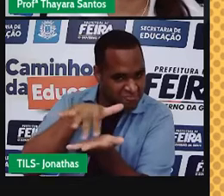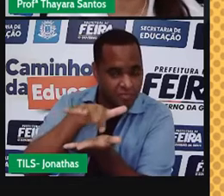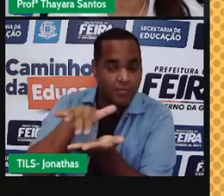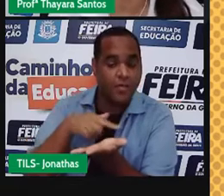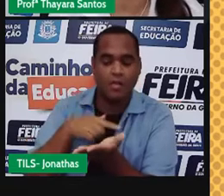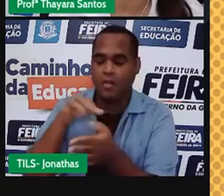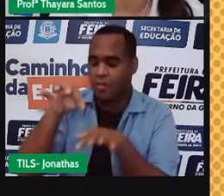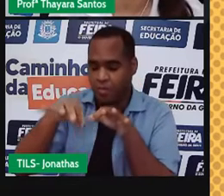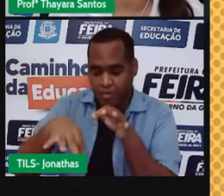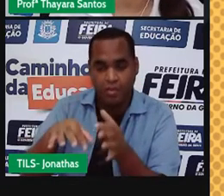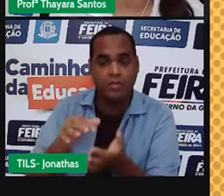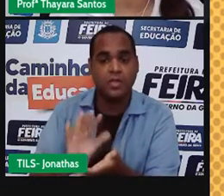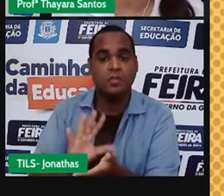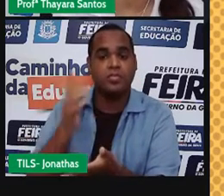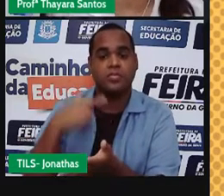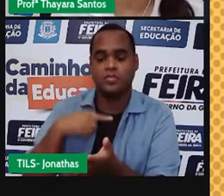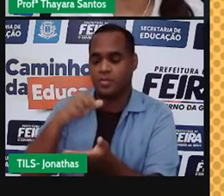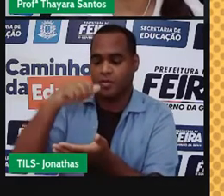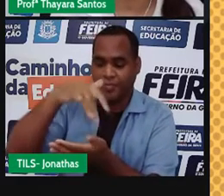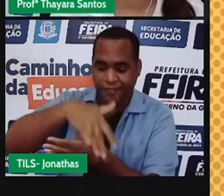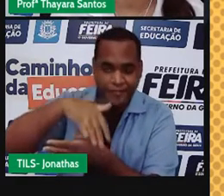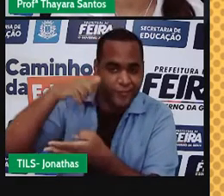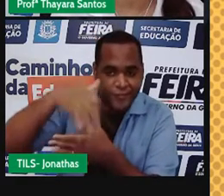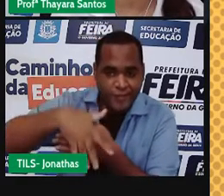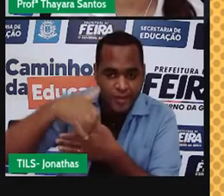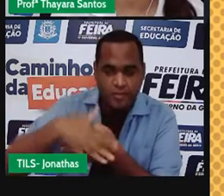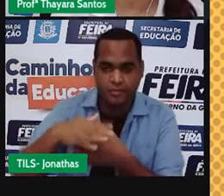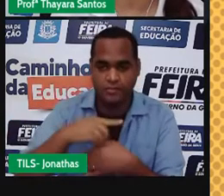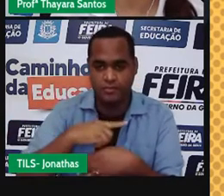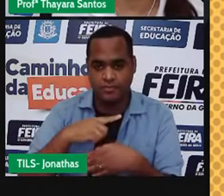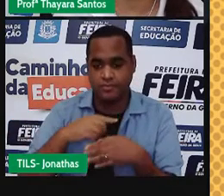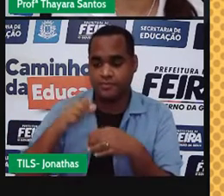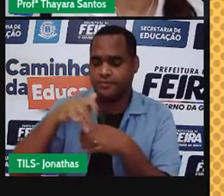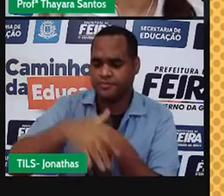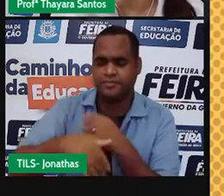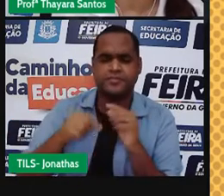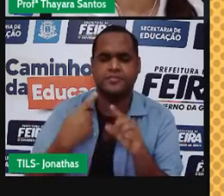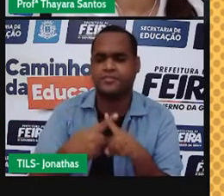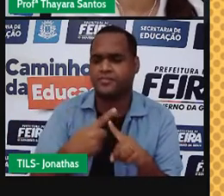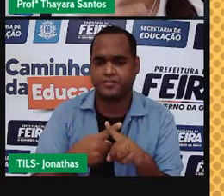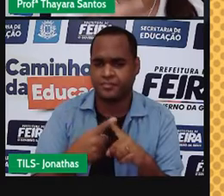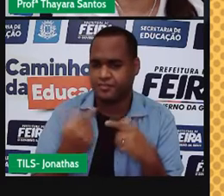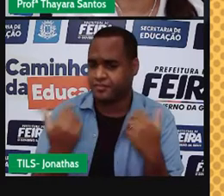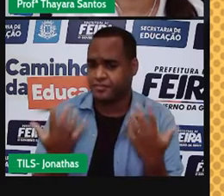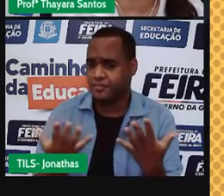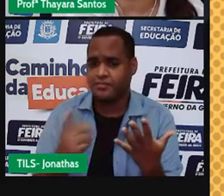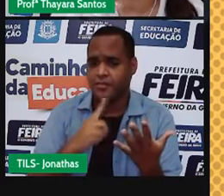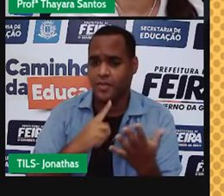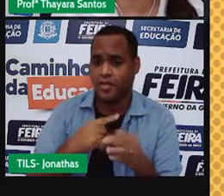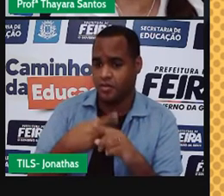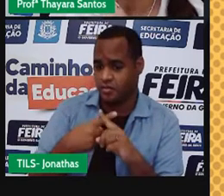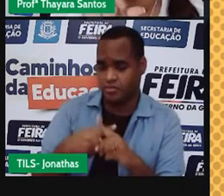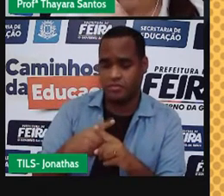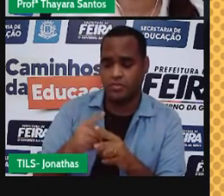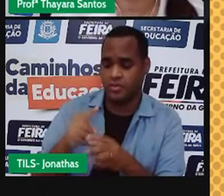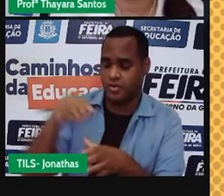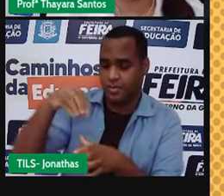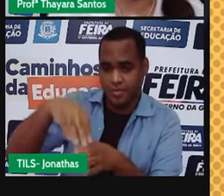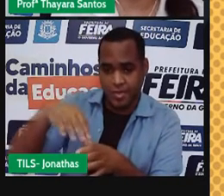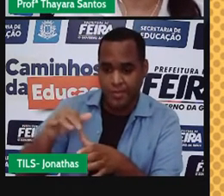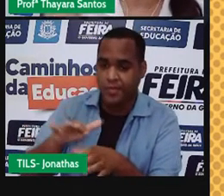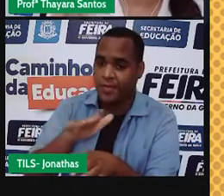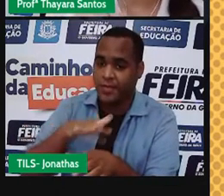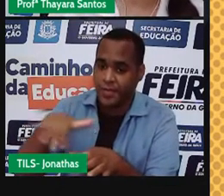coloca qualquer coisa dentro dele ele vai transbordar e ele vai transbordar por quê Porque agora tem o volume ocupado